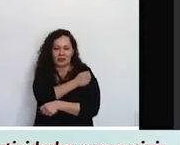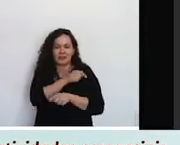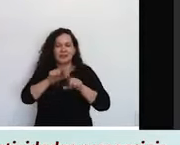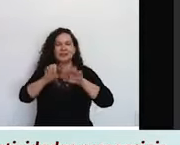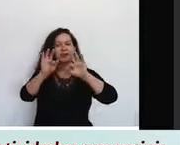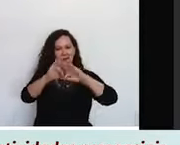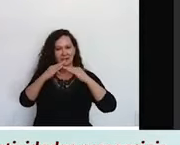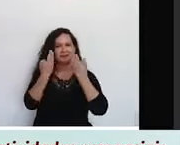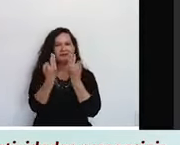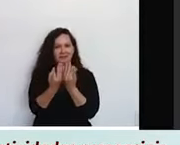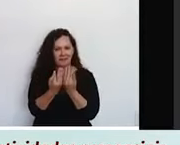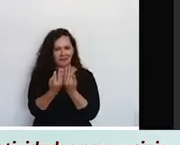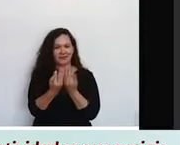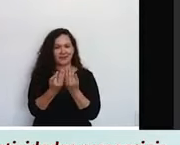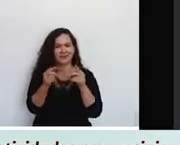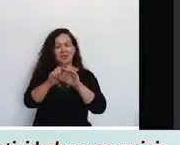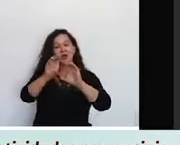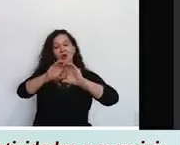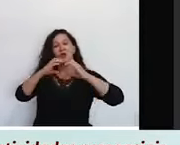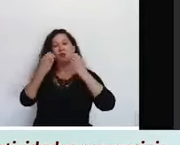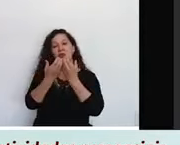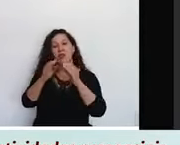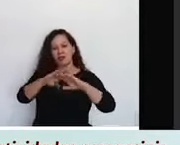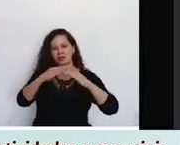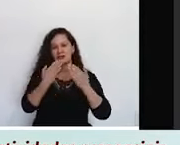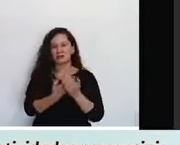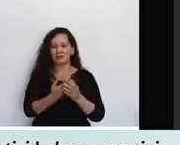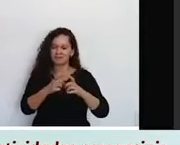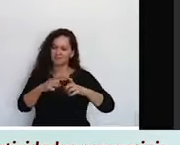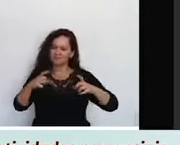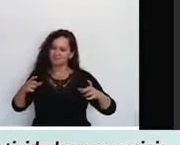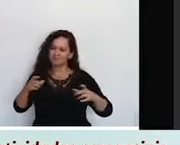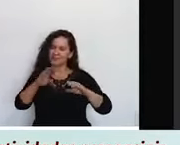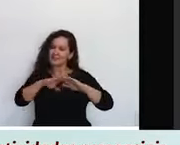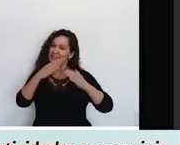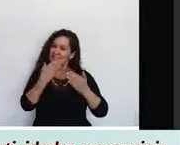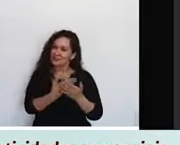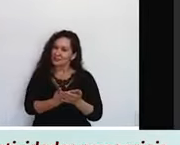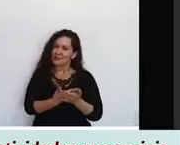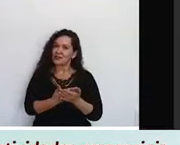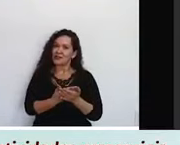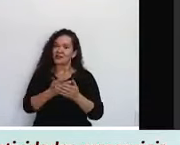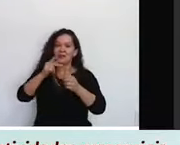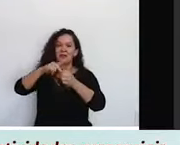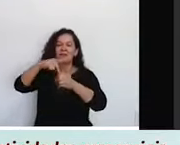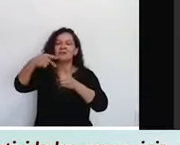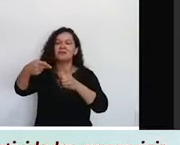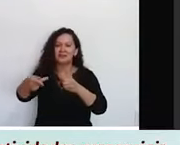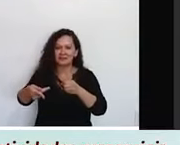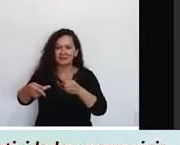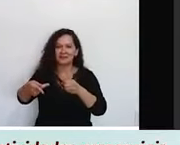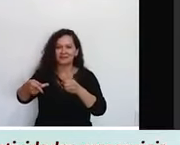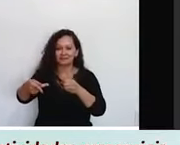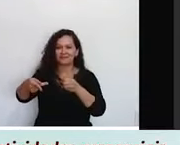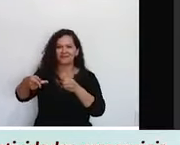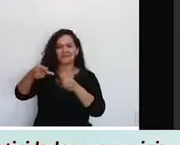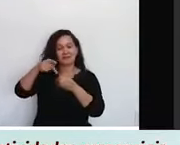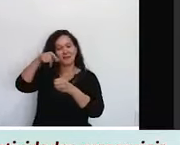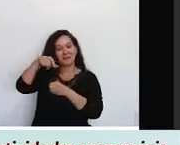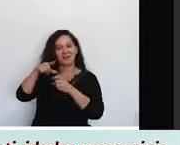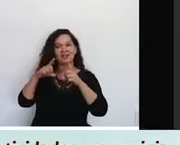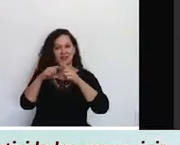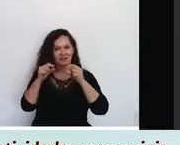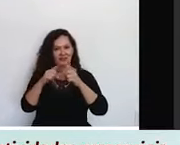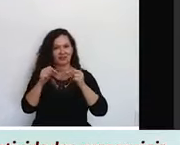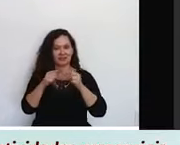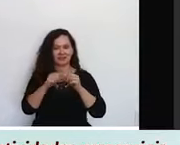da comunidade escolar, que são em grande maioria das escolas que estão na periferia do Distrito Federal.